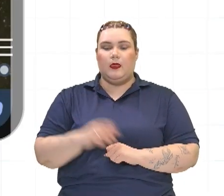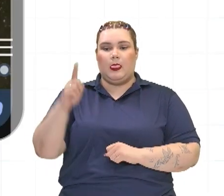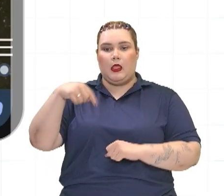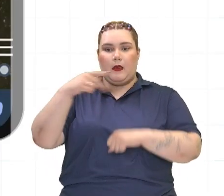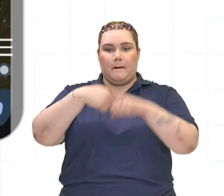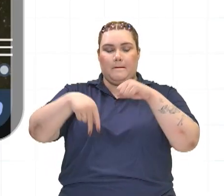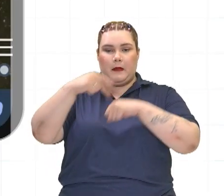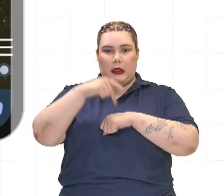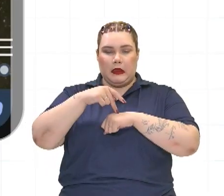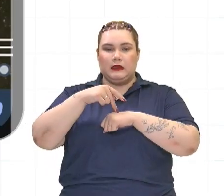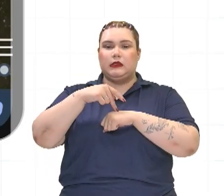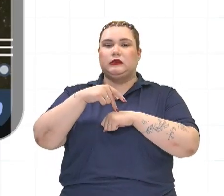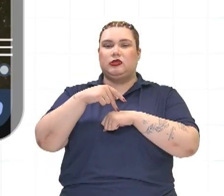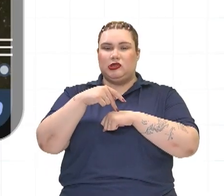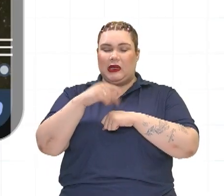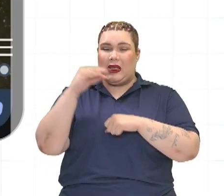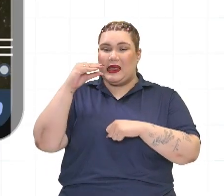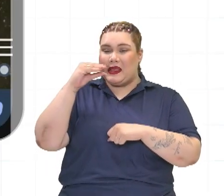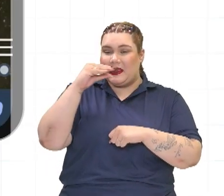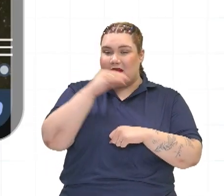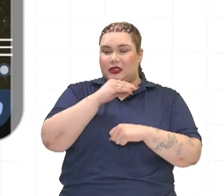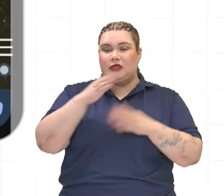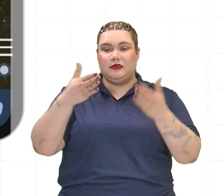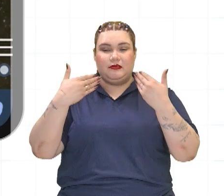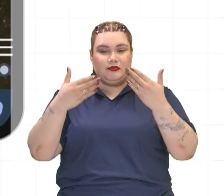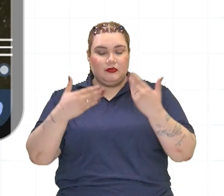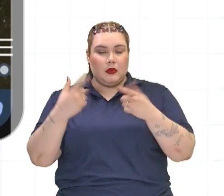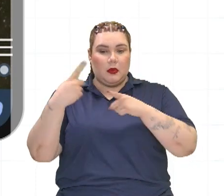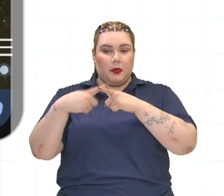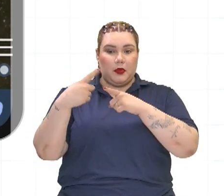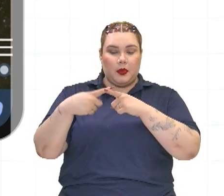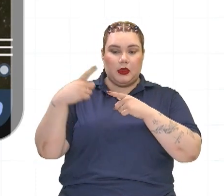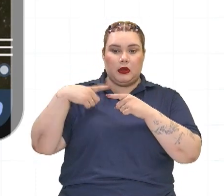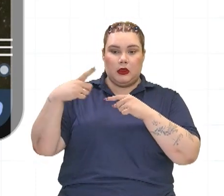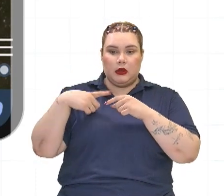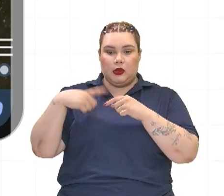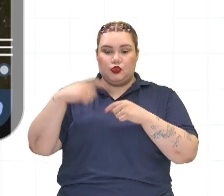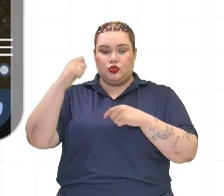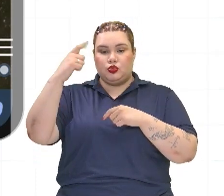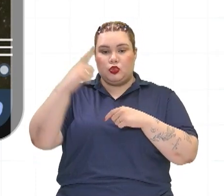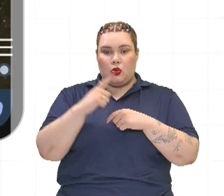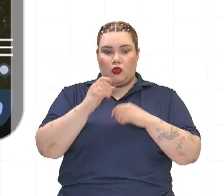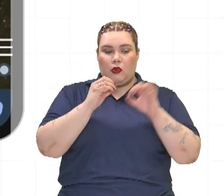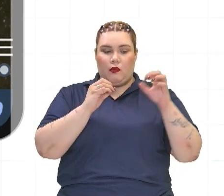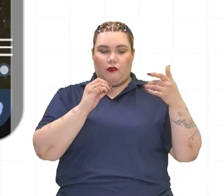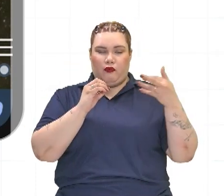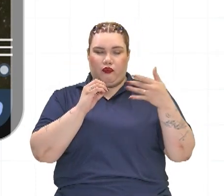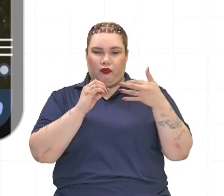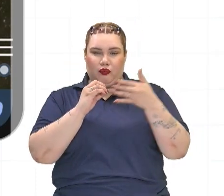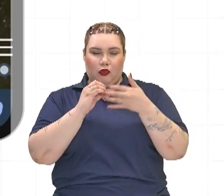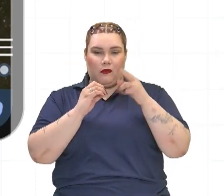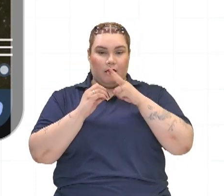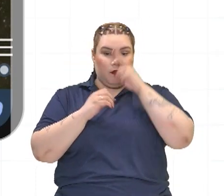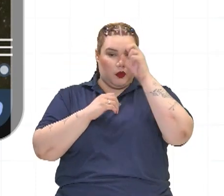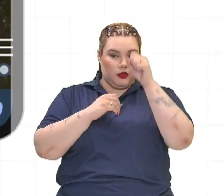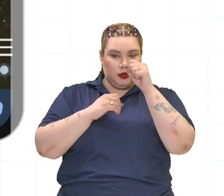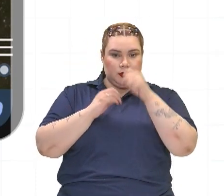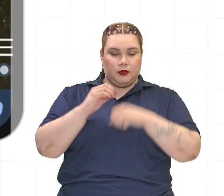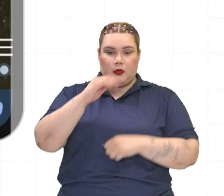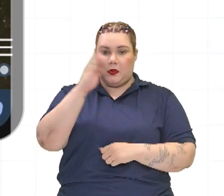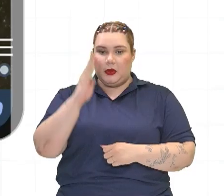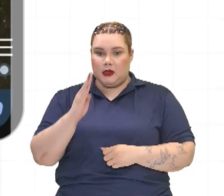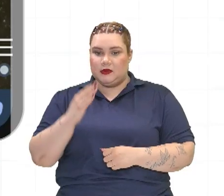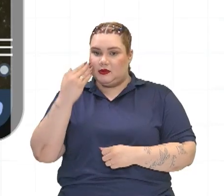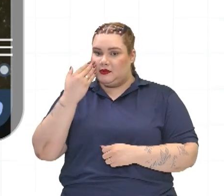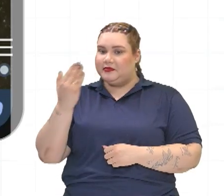mais quentes, porque eles recebem maior a incidência dos raios solares. Olha o Brasil aí, né?